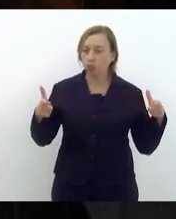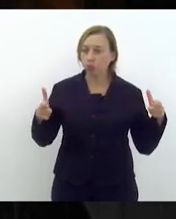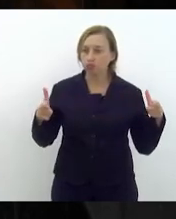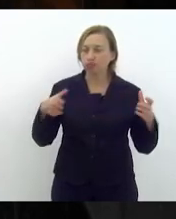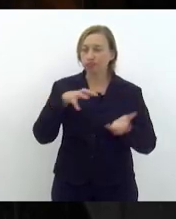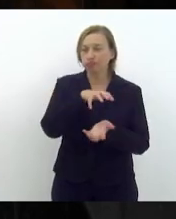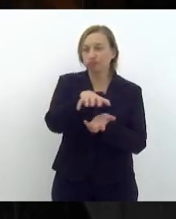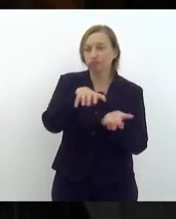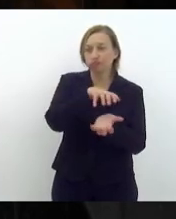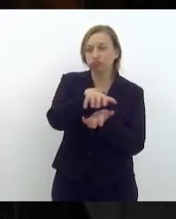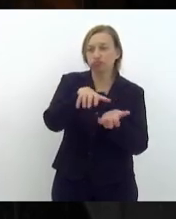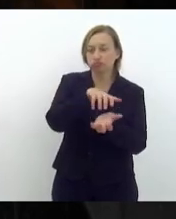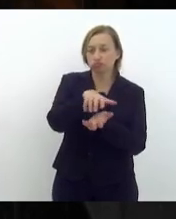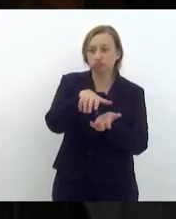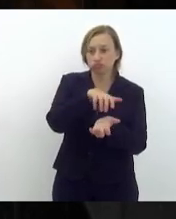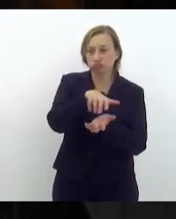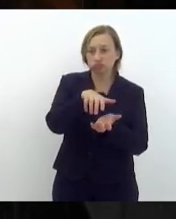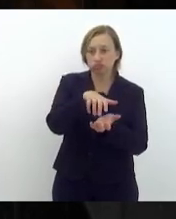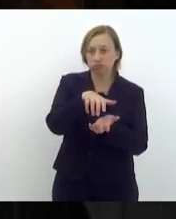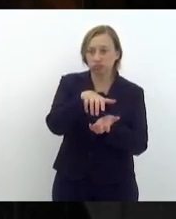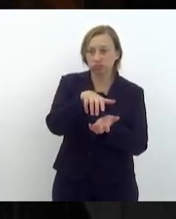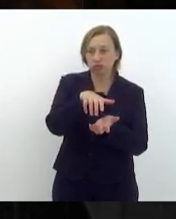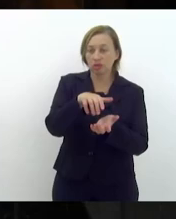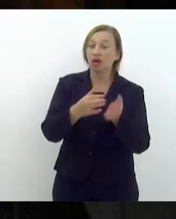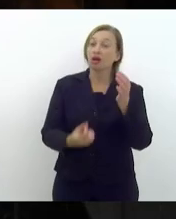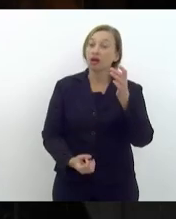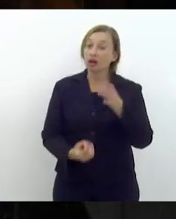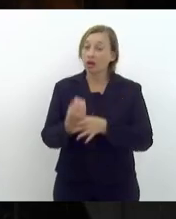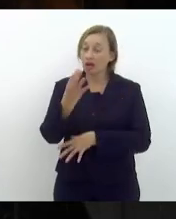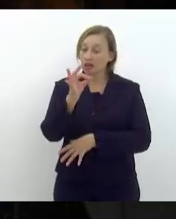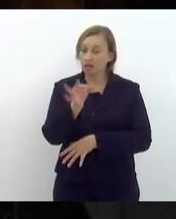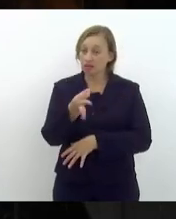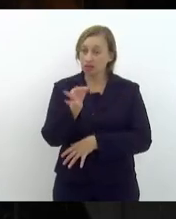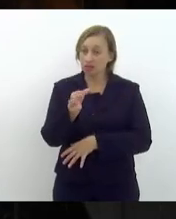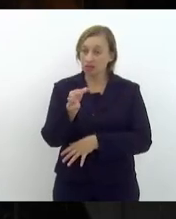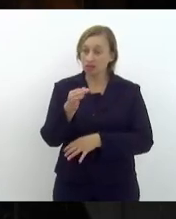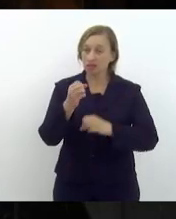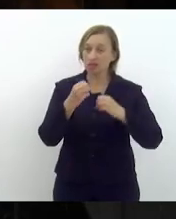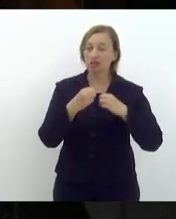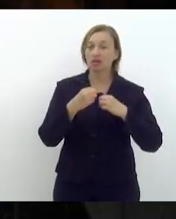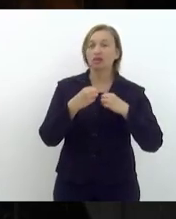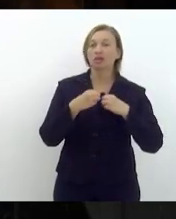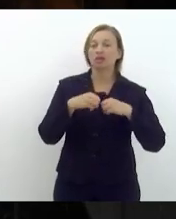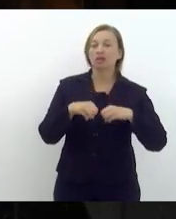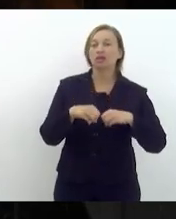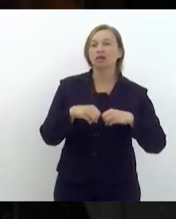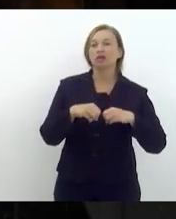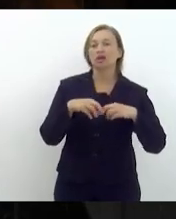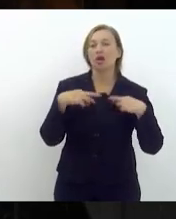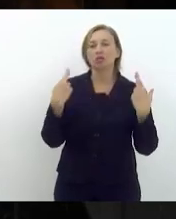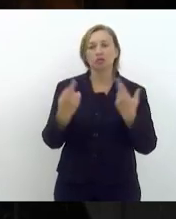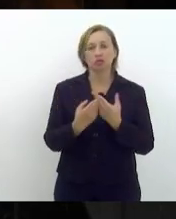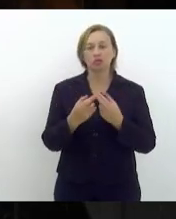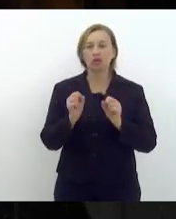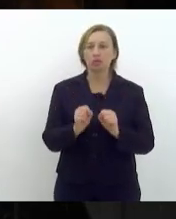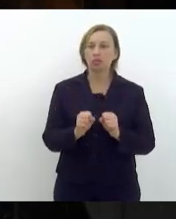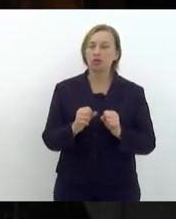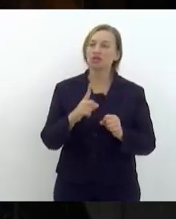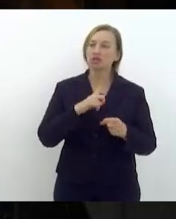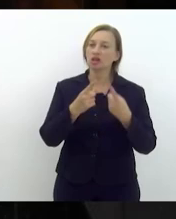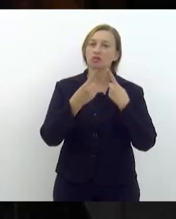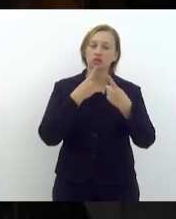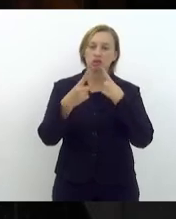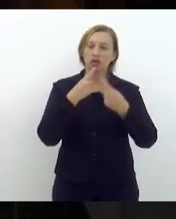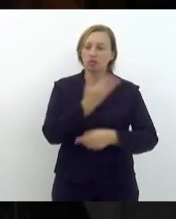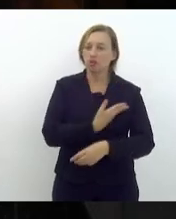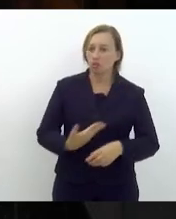greve instituída legalmente instituída através de Assembleia para que a gente possa restabelecer um diálogo com